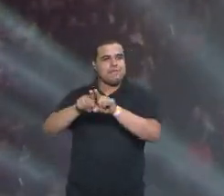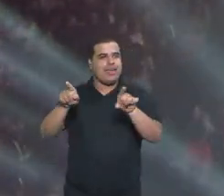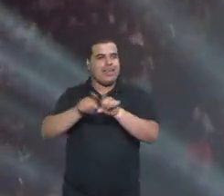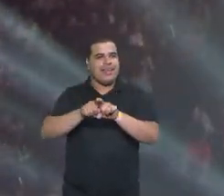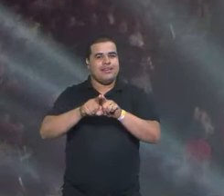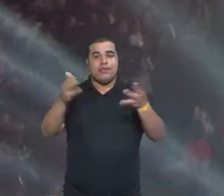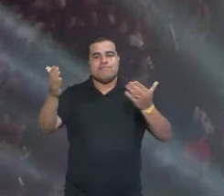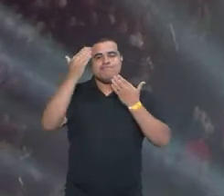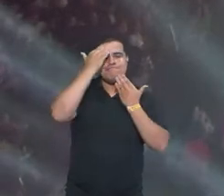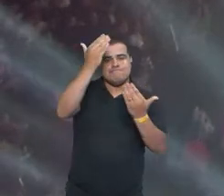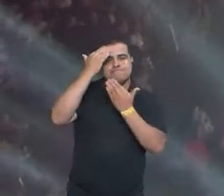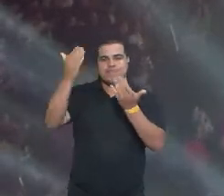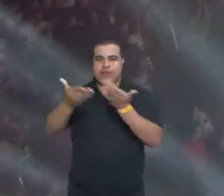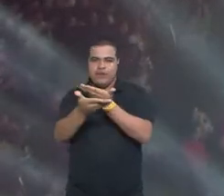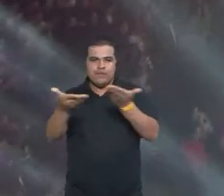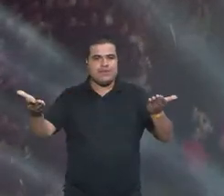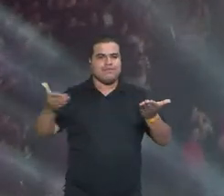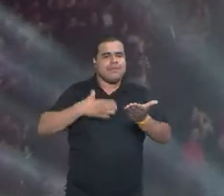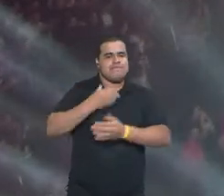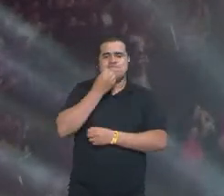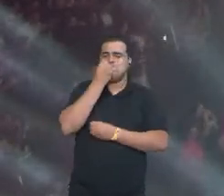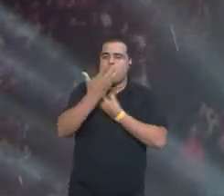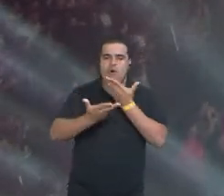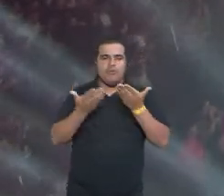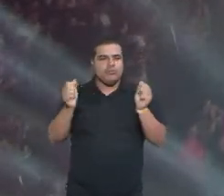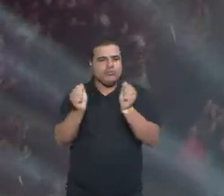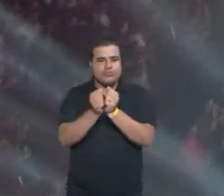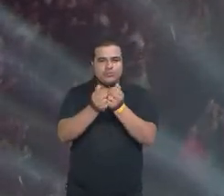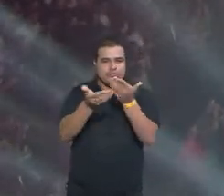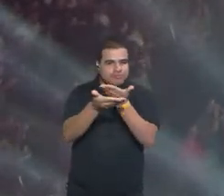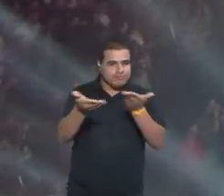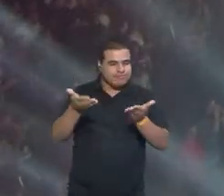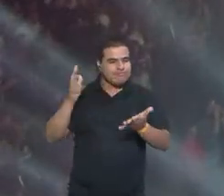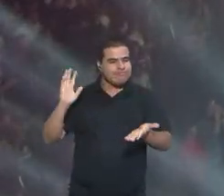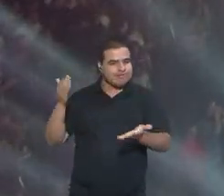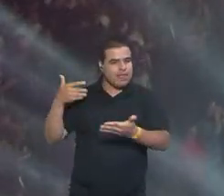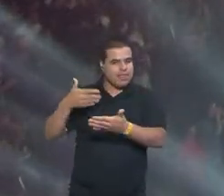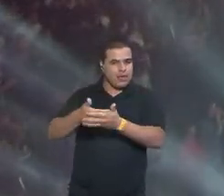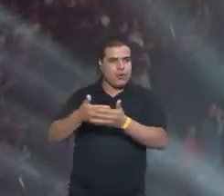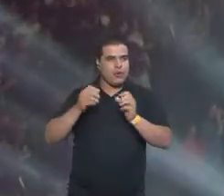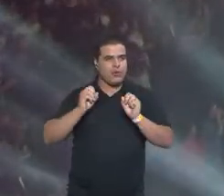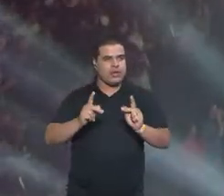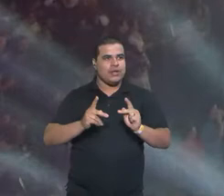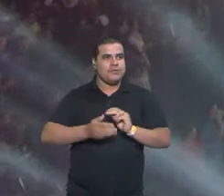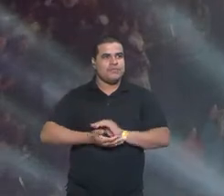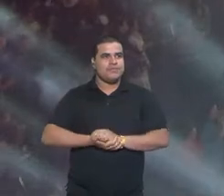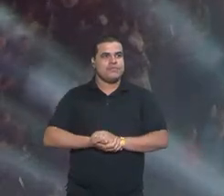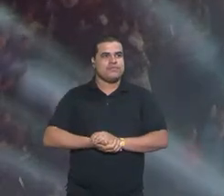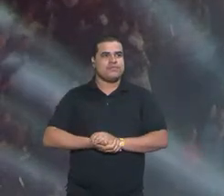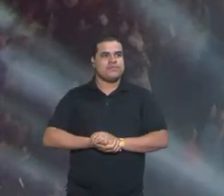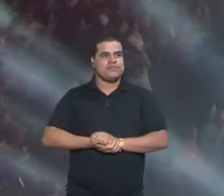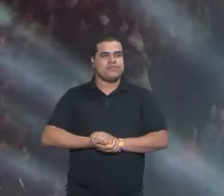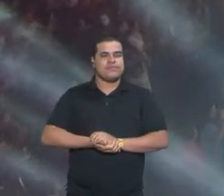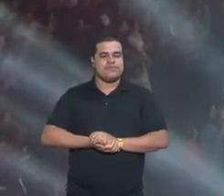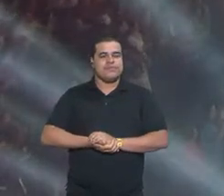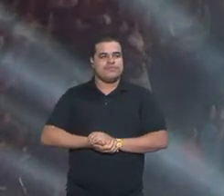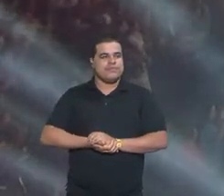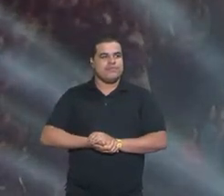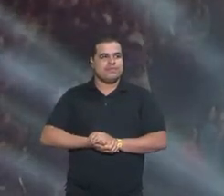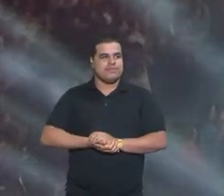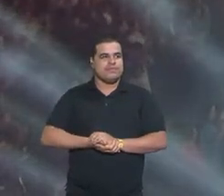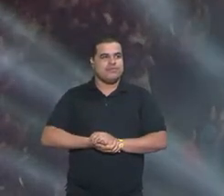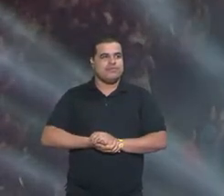pessoal Muito obrigado foi muito bom estar com vocês até agora tá bom pessoal já chegou